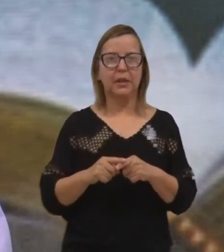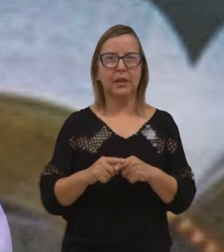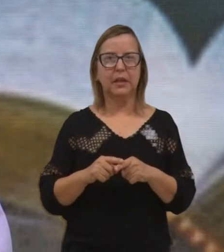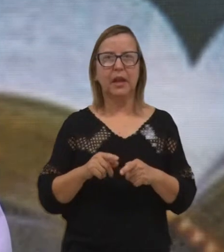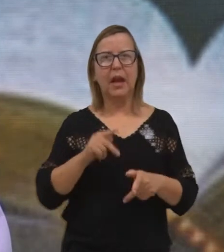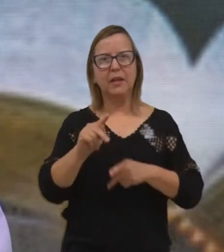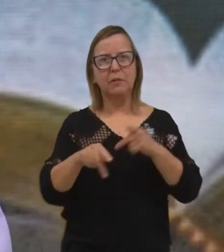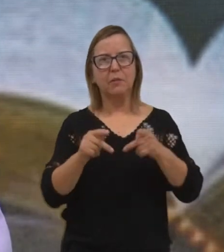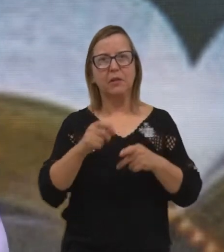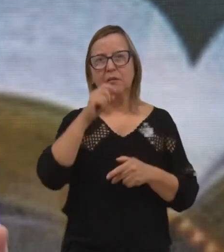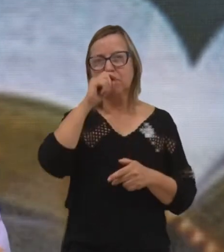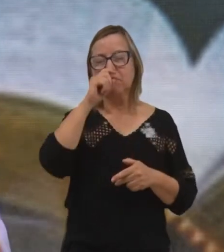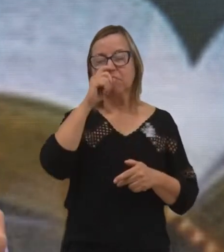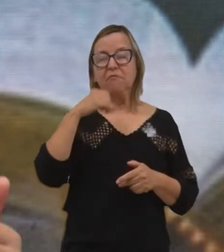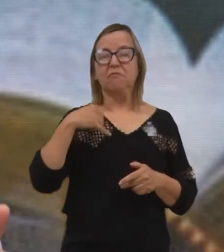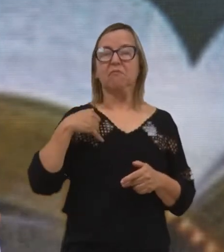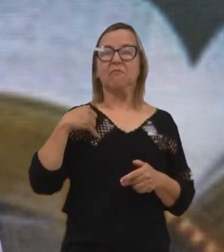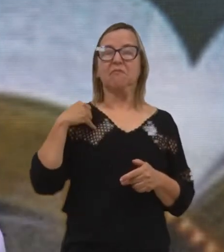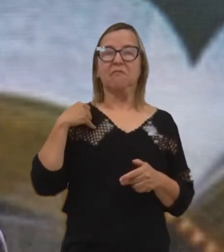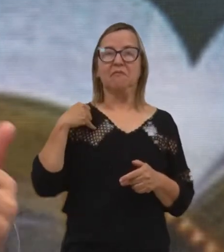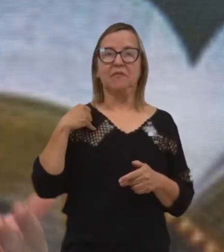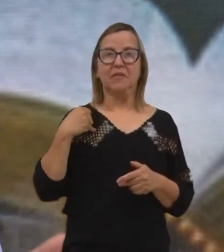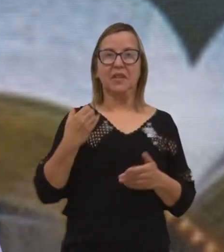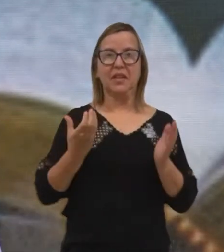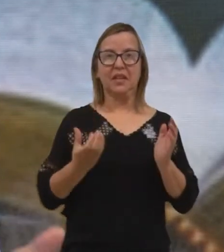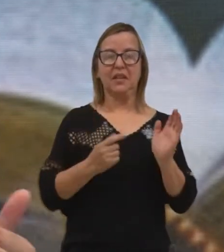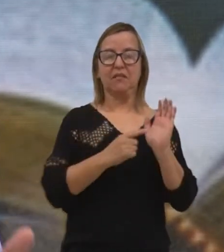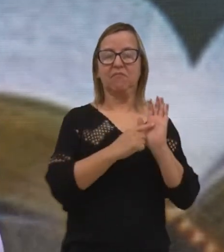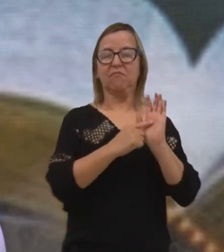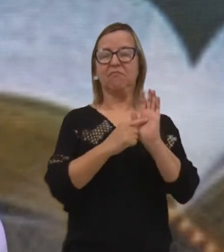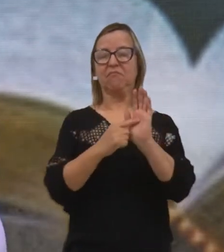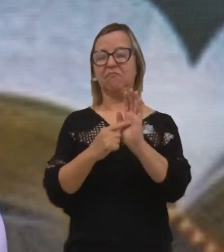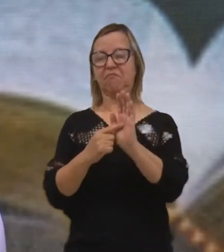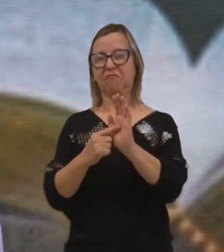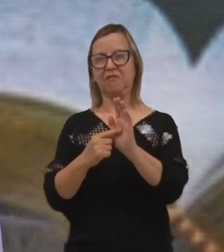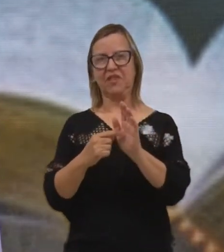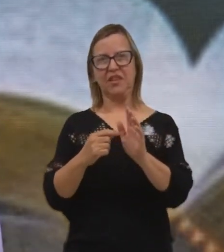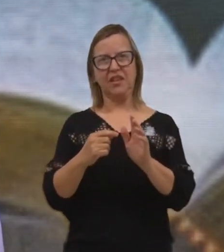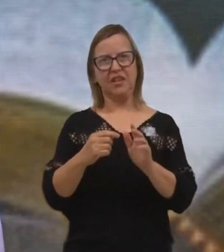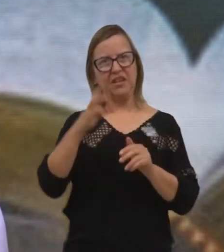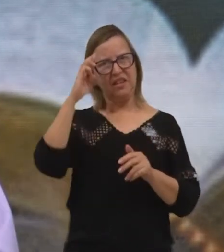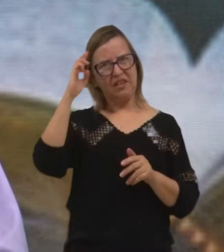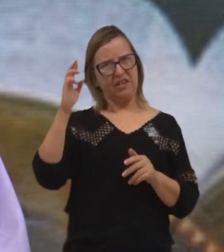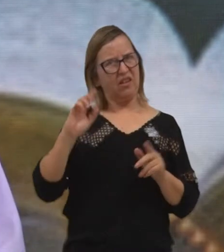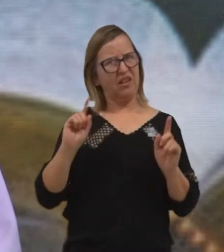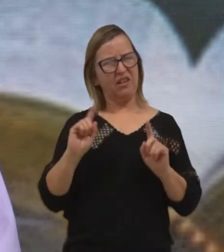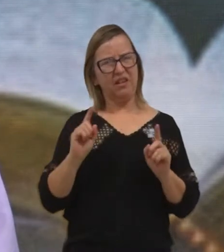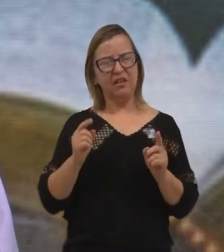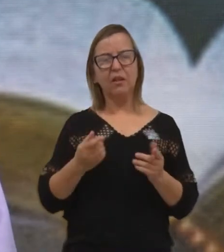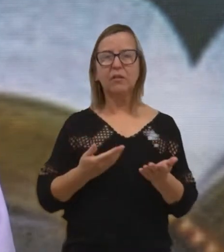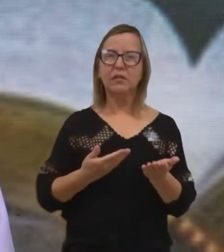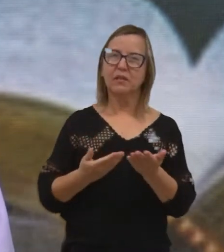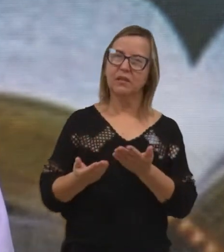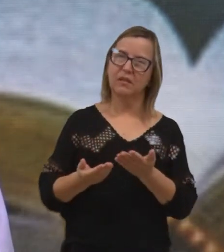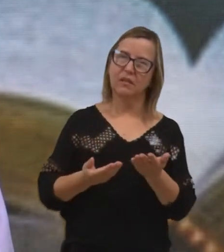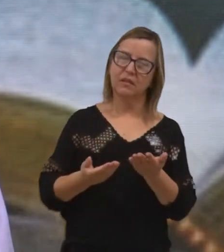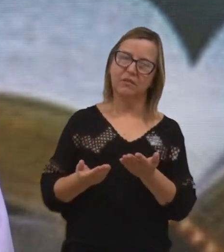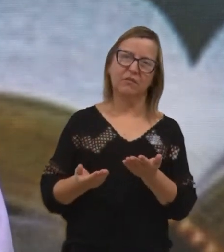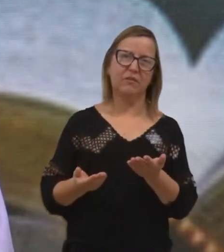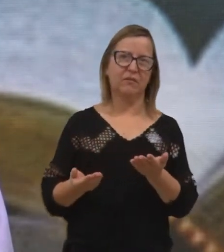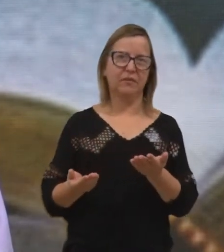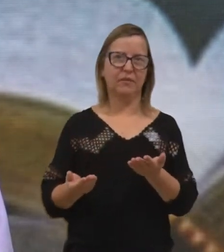em querer uma posição de senhorio e não de serviço, de destaque e não